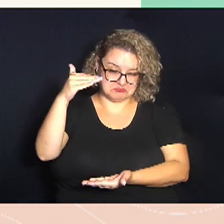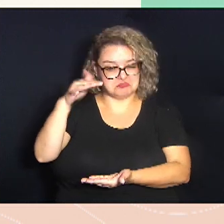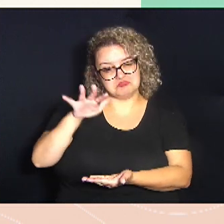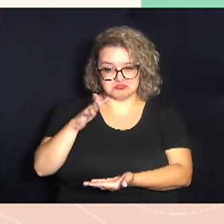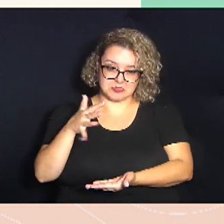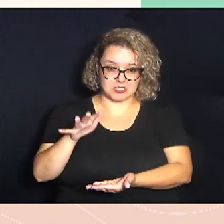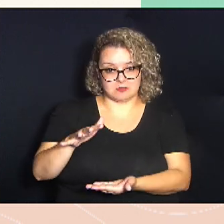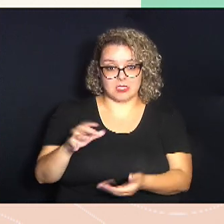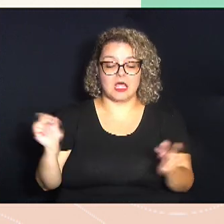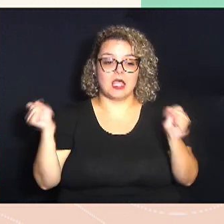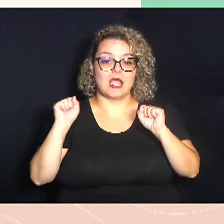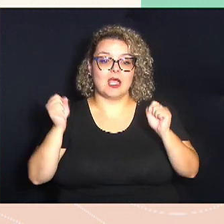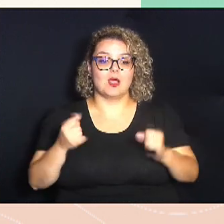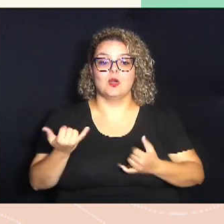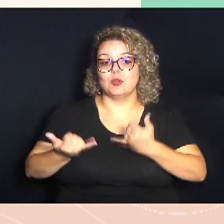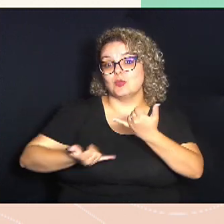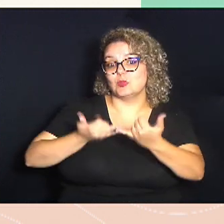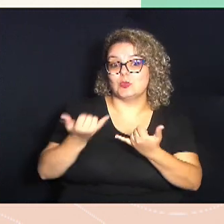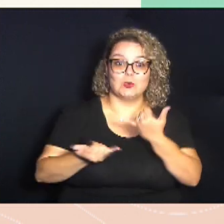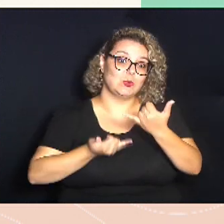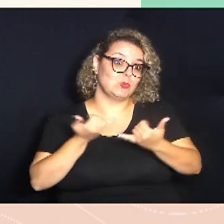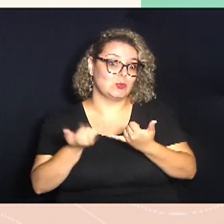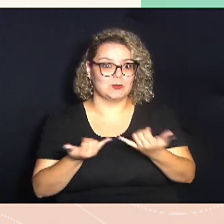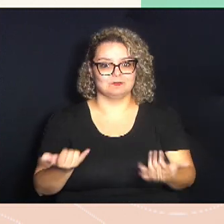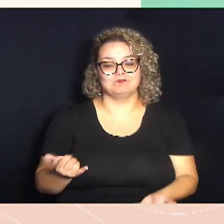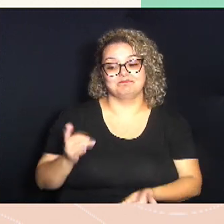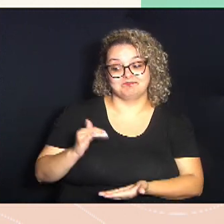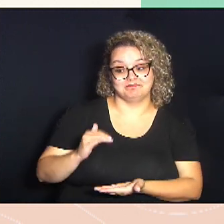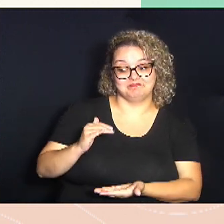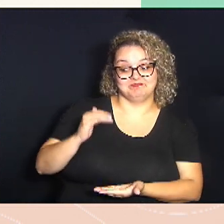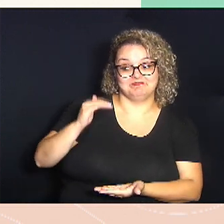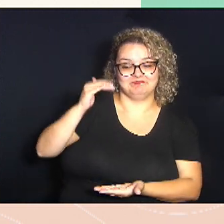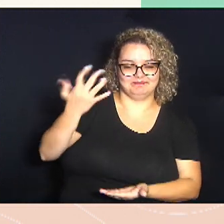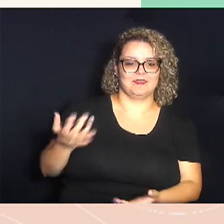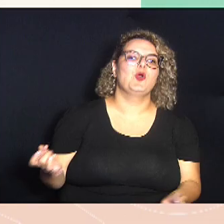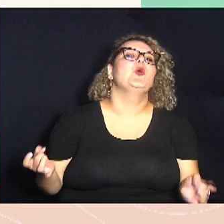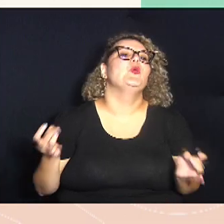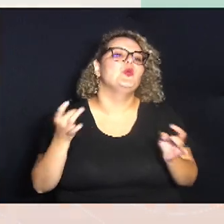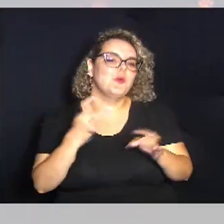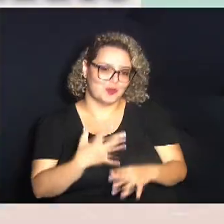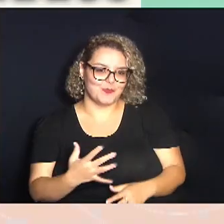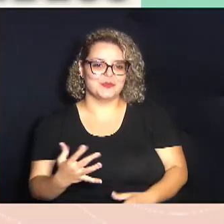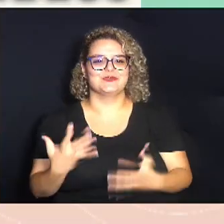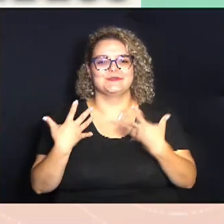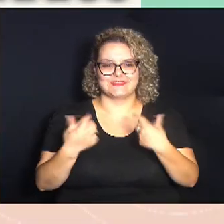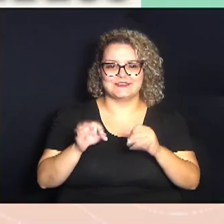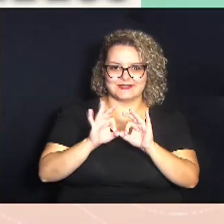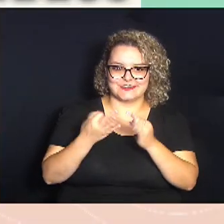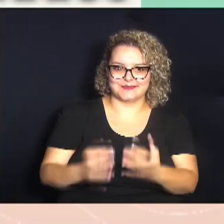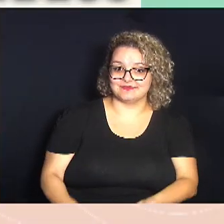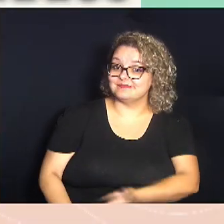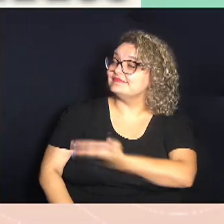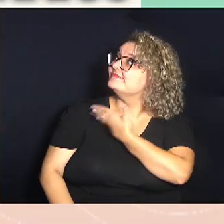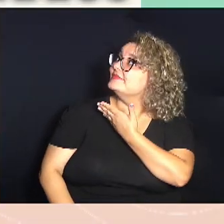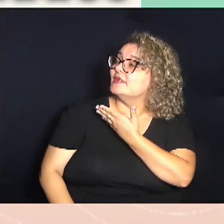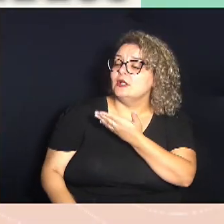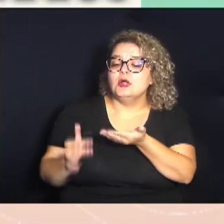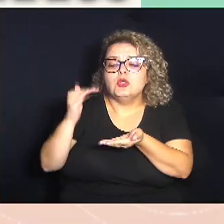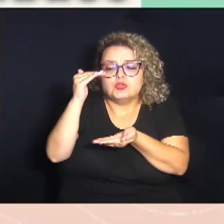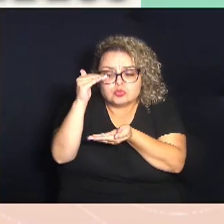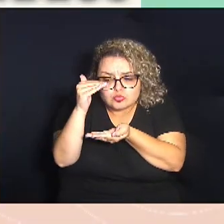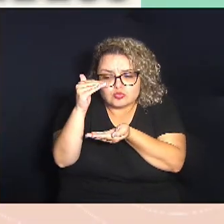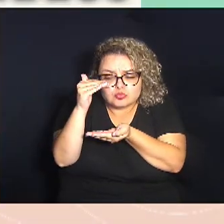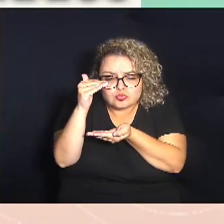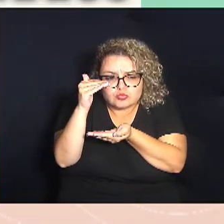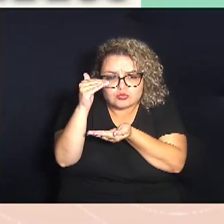Elas adoram brincar e estão na fase de crescimento, prontinhas para ganhar um lar. Gael é um filhotinho que está pronto